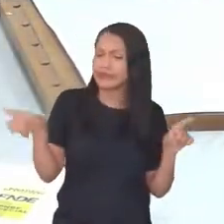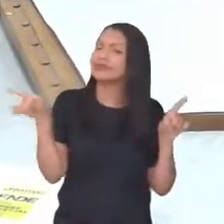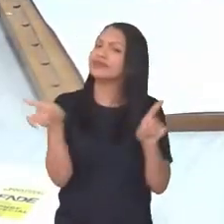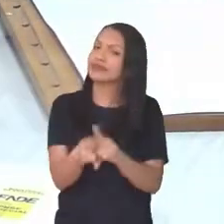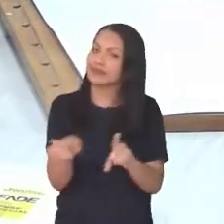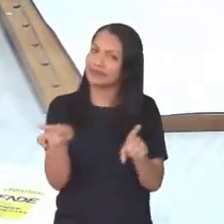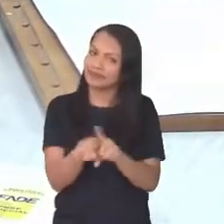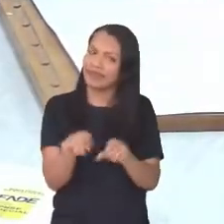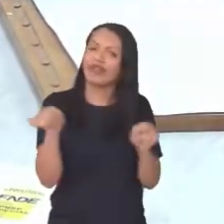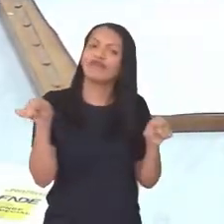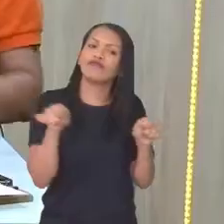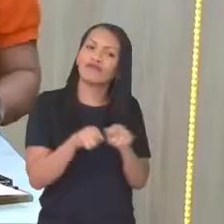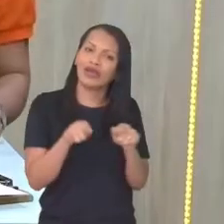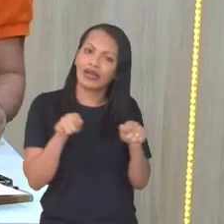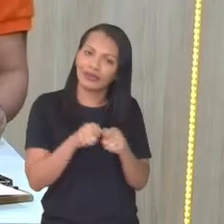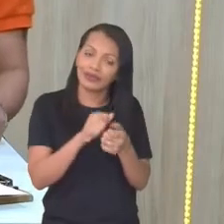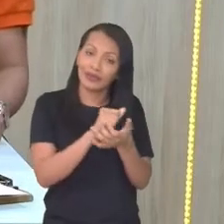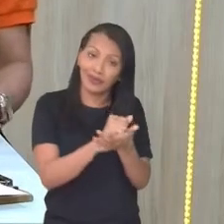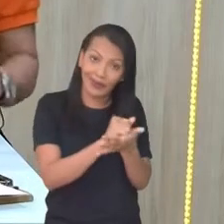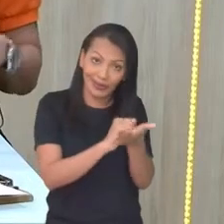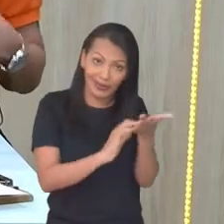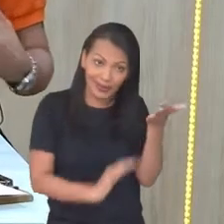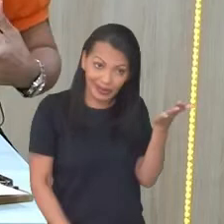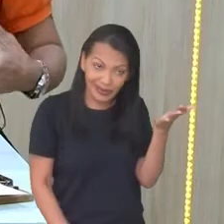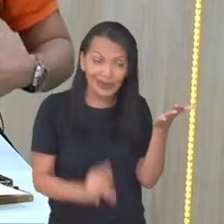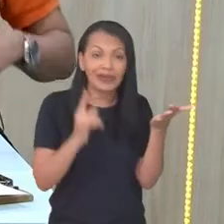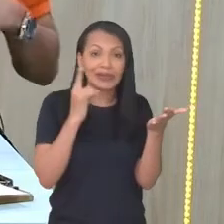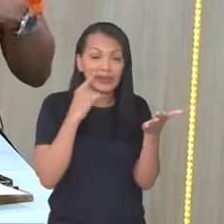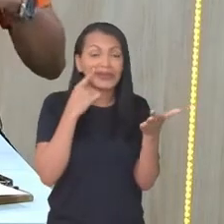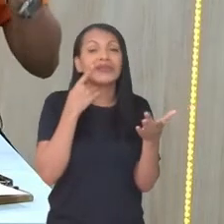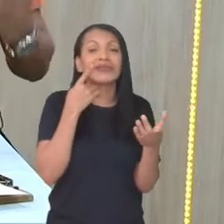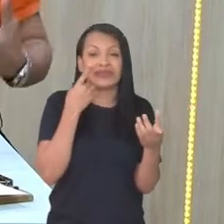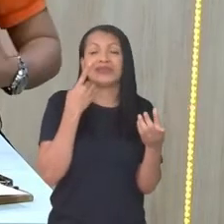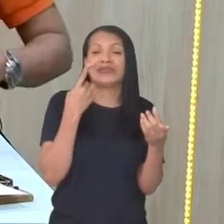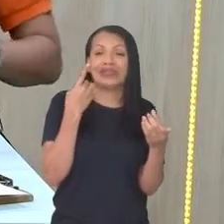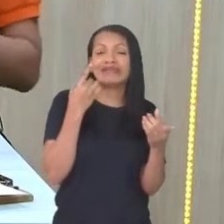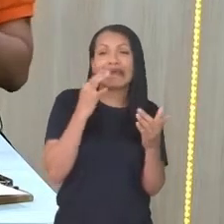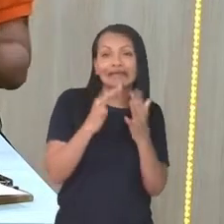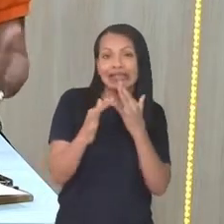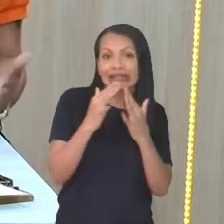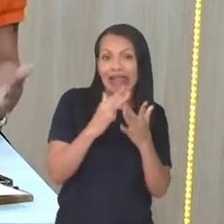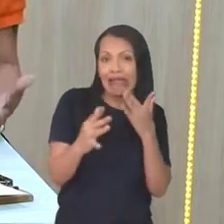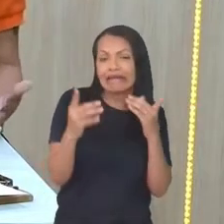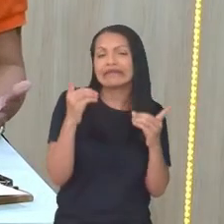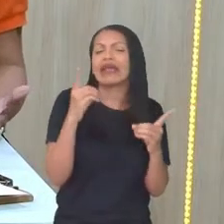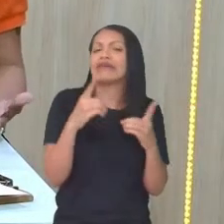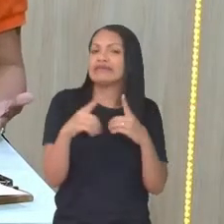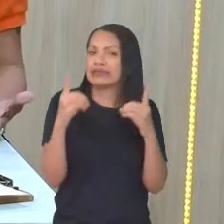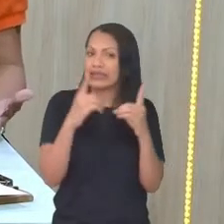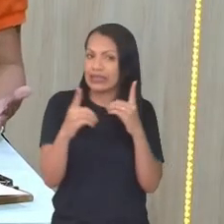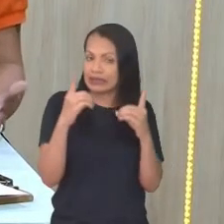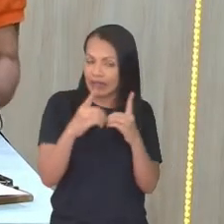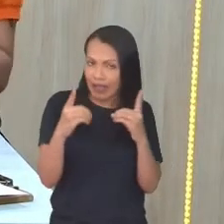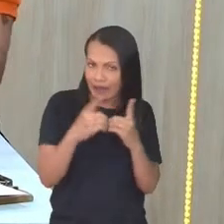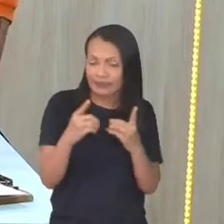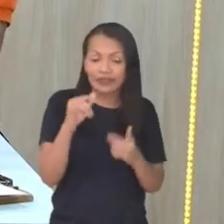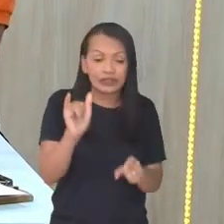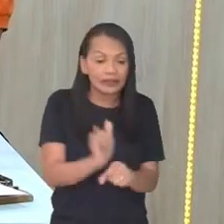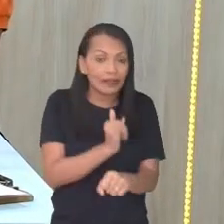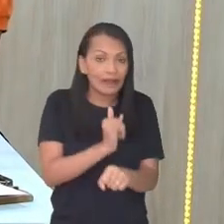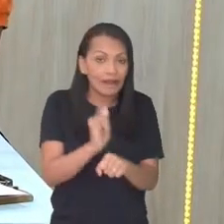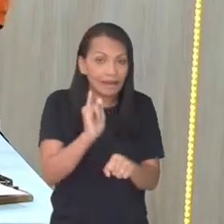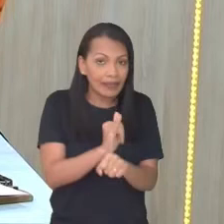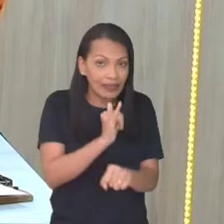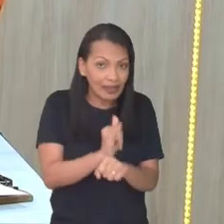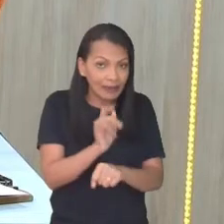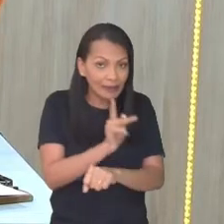também faça as atividades didáticas, das nossas dinâmicas, as nossas estratégias pedagógicas em sala de aula,